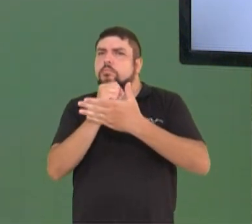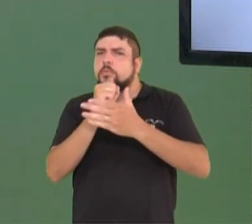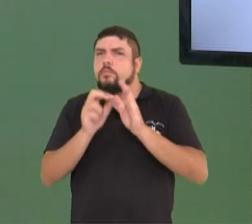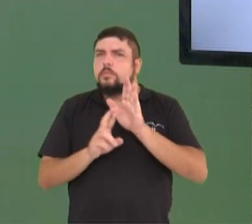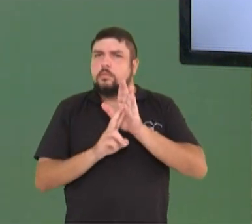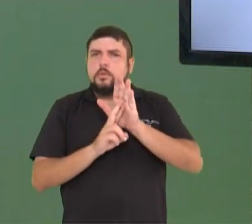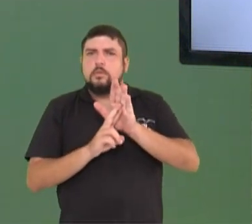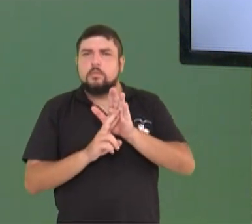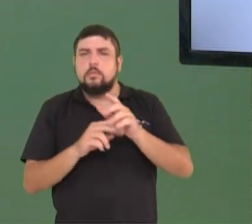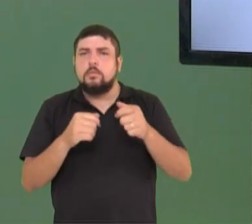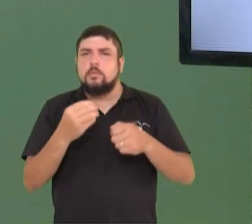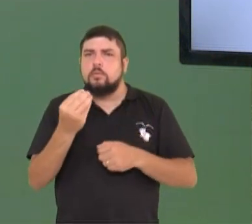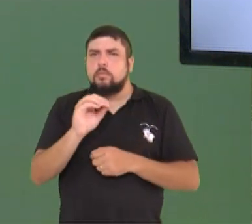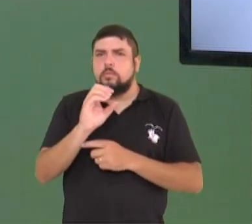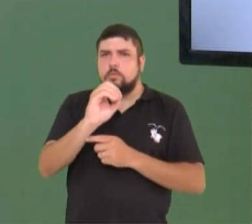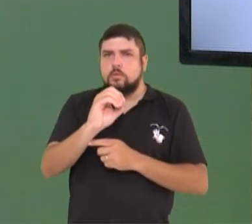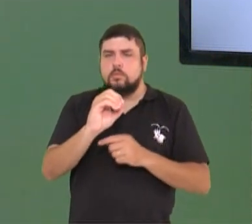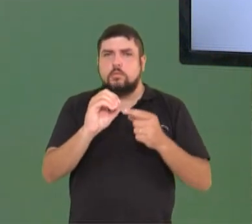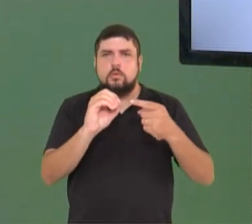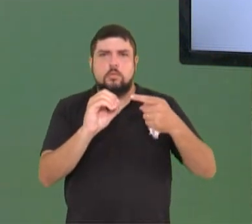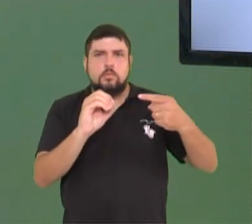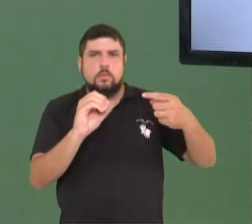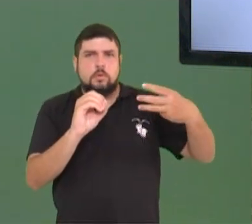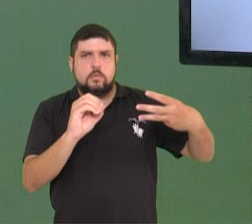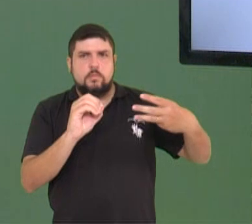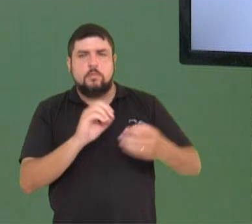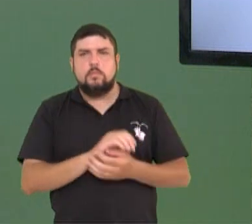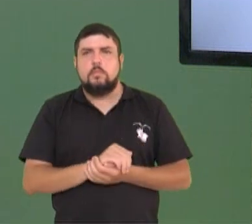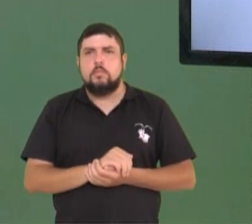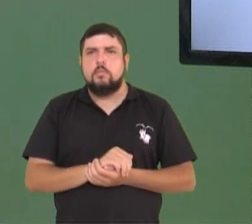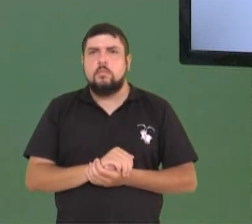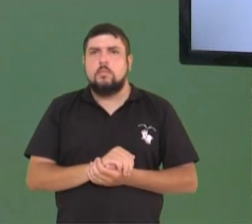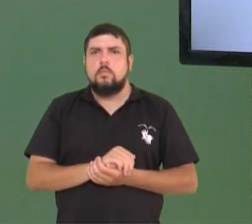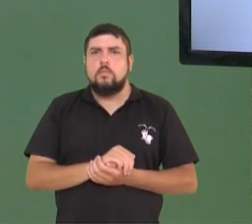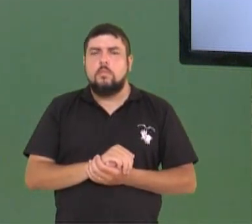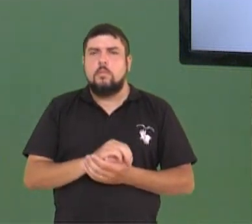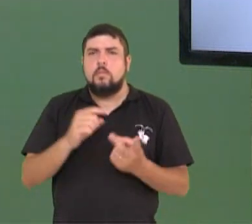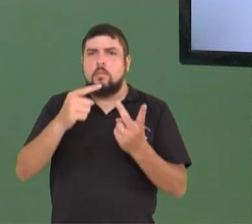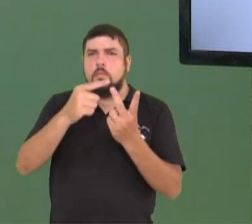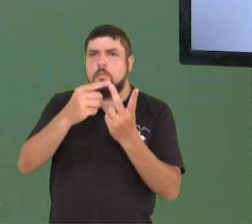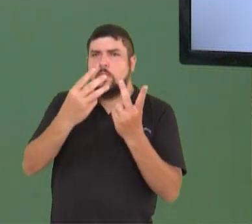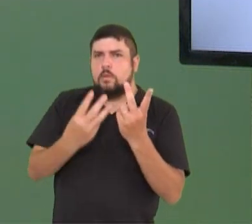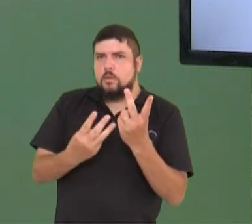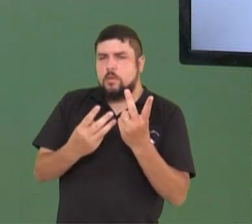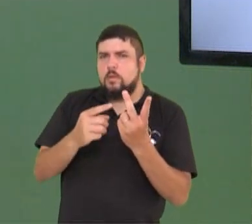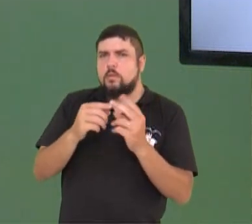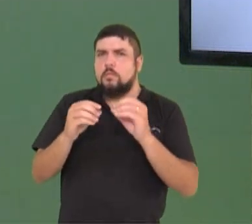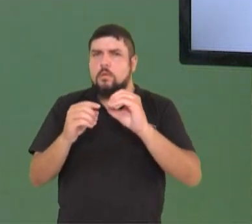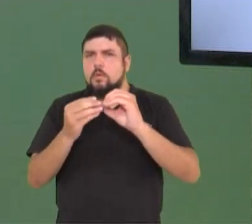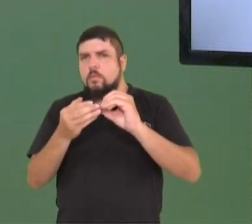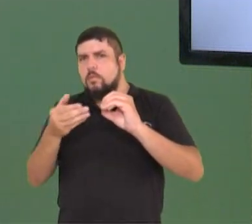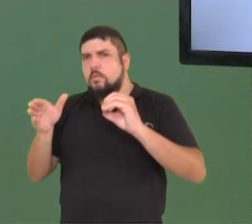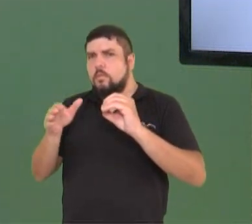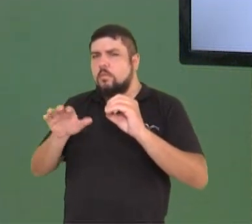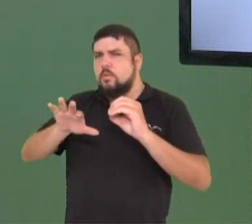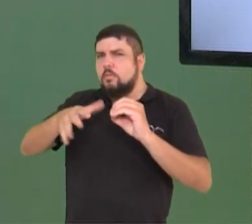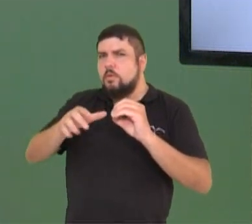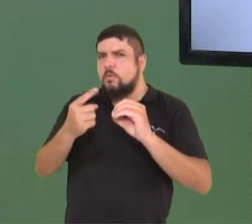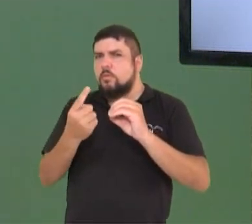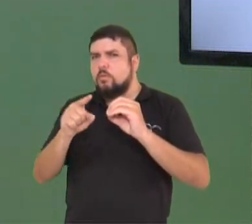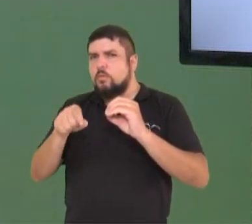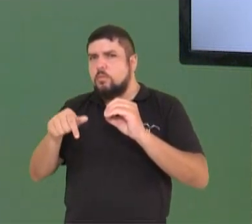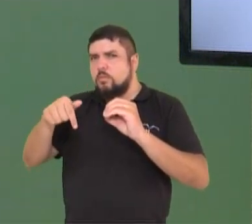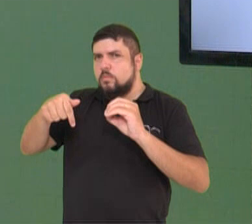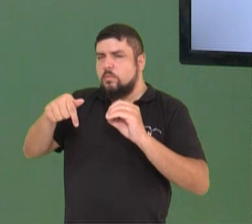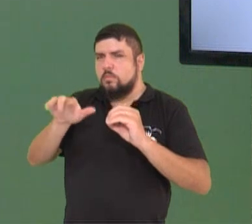Menos 3 é menor que zero, então vem antes. Raiz de 3 é maior que zero, é aproximadamente 1,7, tá? Então ele está aqui para